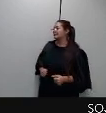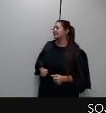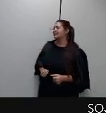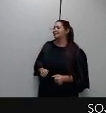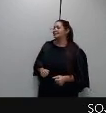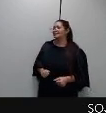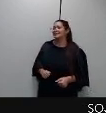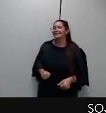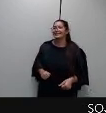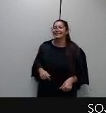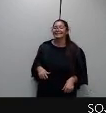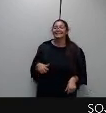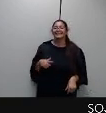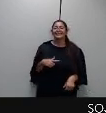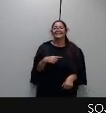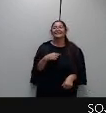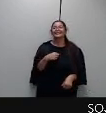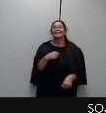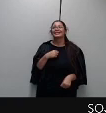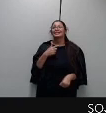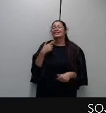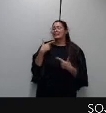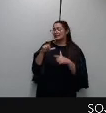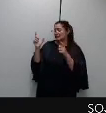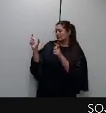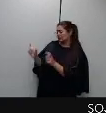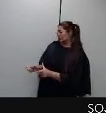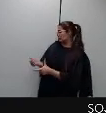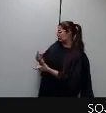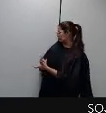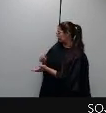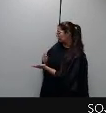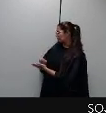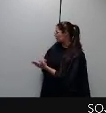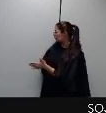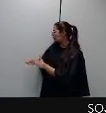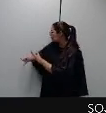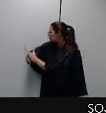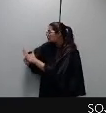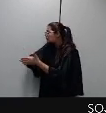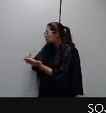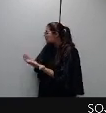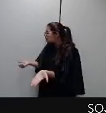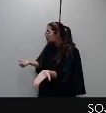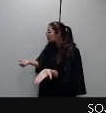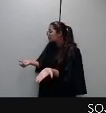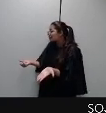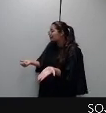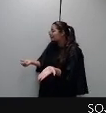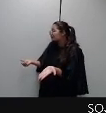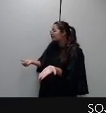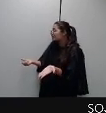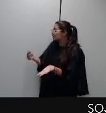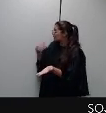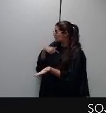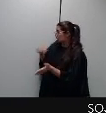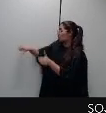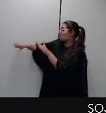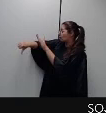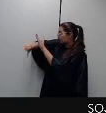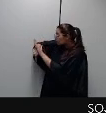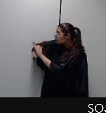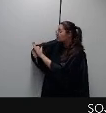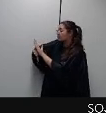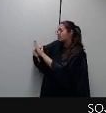como do crime sujeito tem nada a ver com quem como é que vai ser processado E se ele tem algo a ver com quem para ser processado e